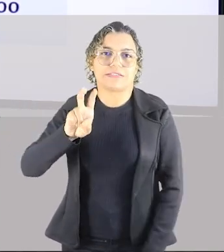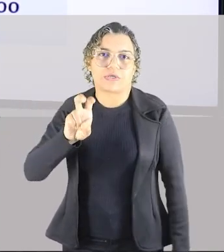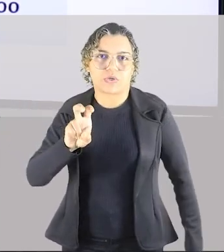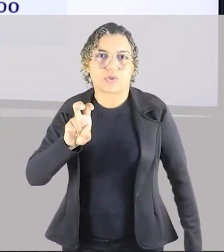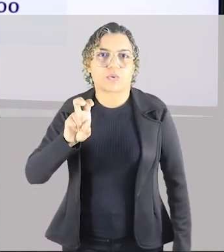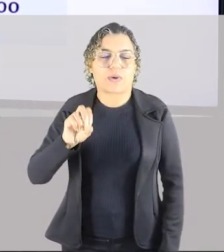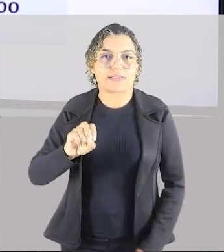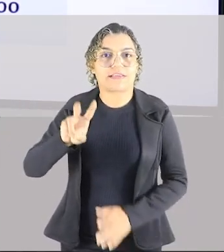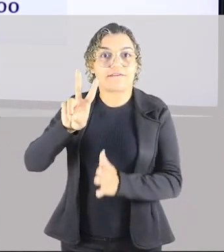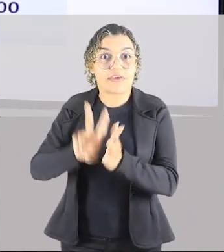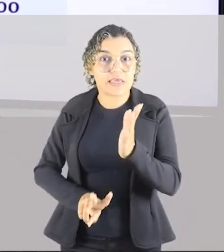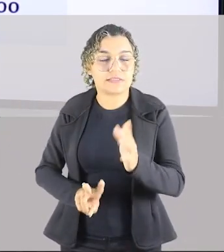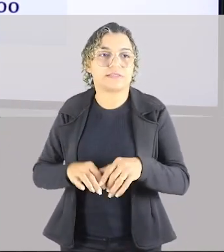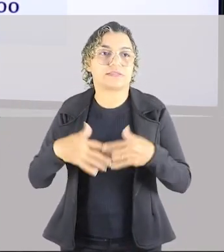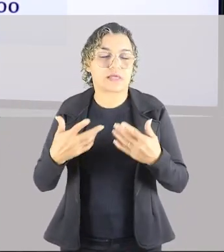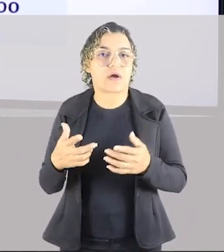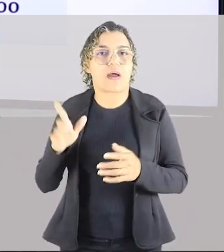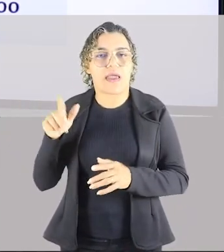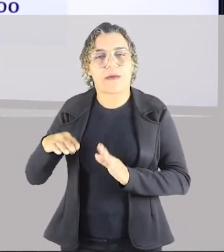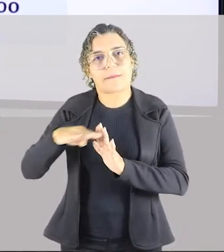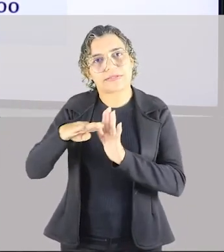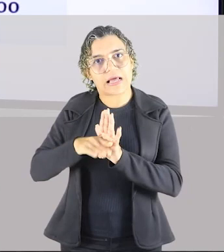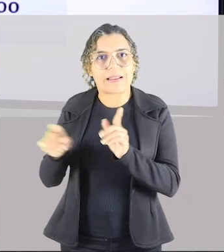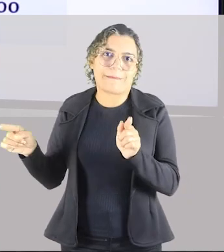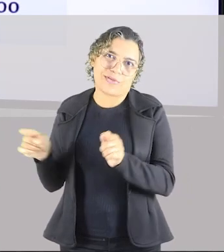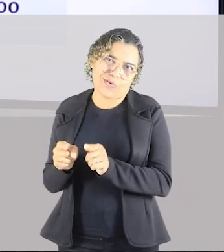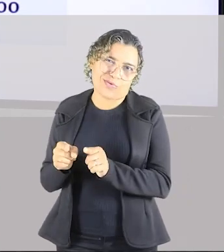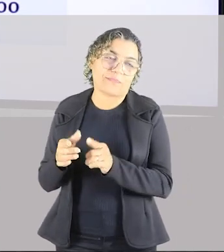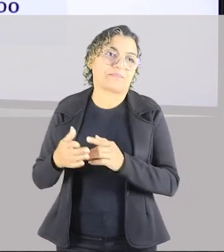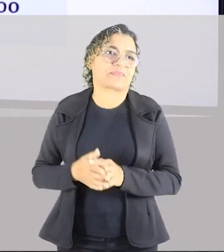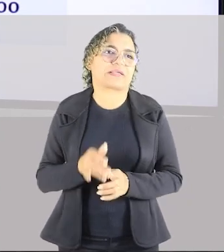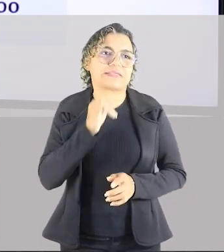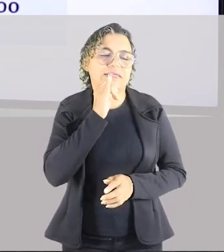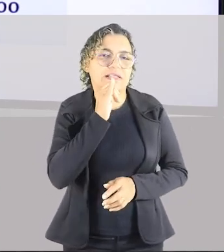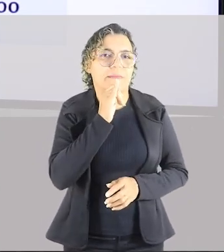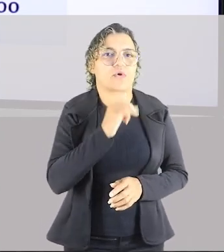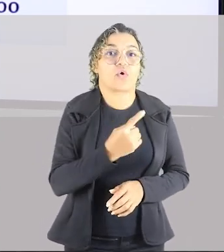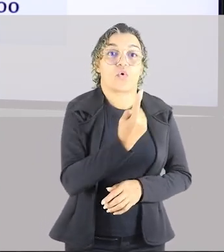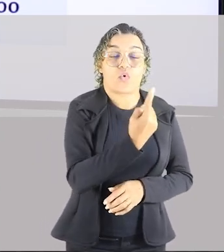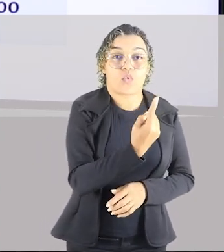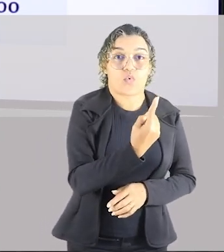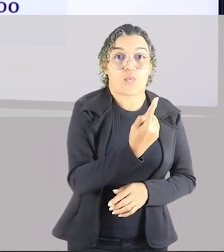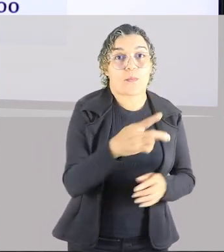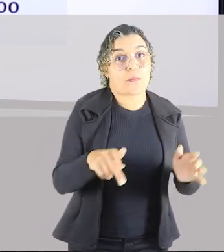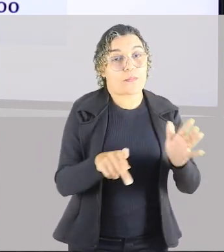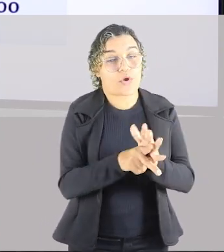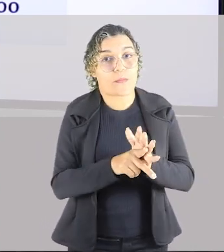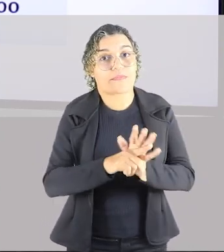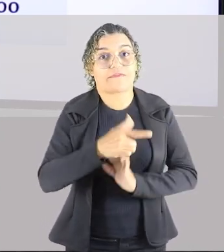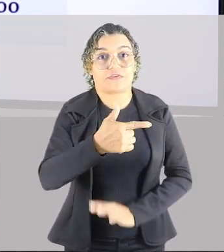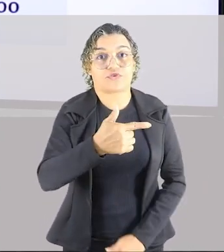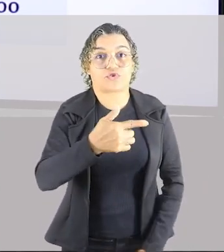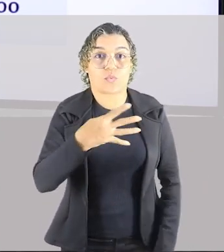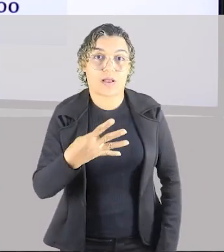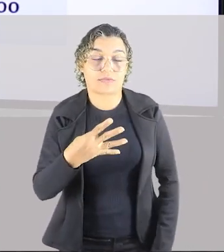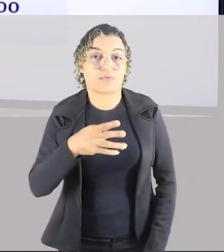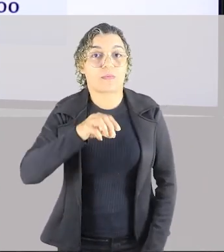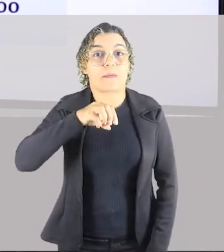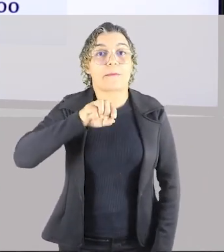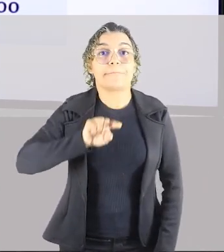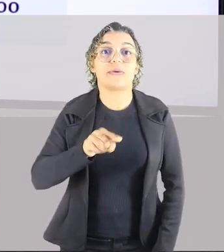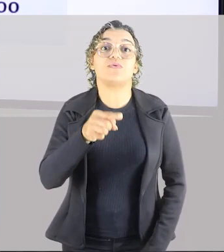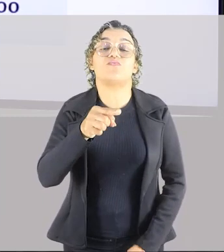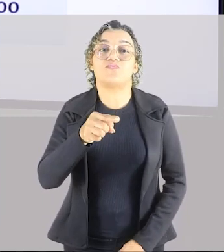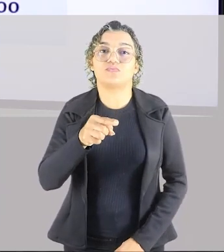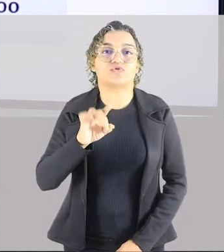isso, ela é uma escala pequena. Veja, por exemplo, aqui, seria 1 para 24 mil. Ou seja, eu ampliei essa área só 24